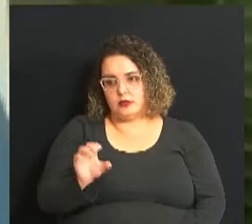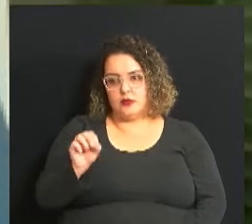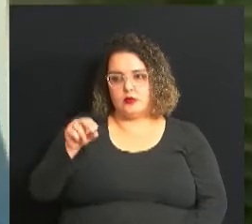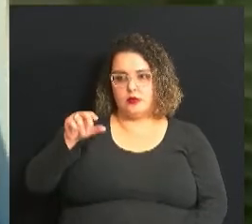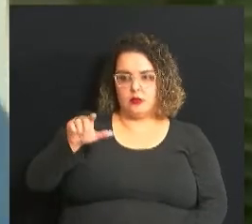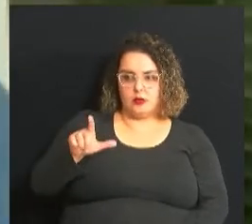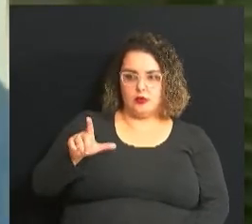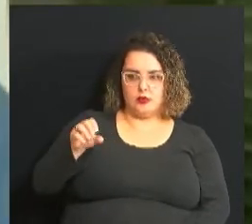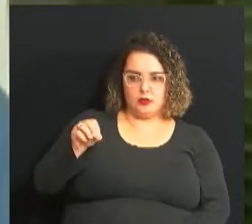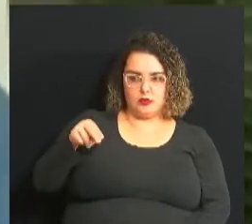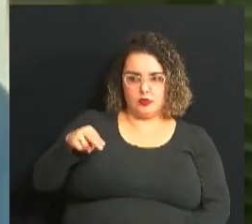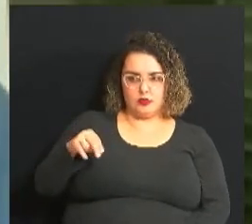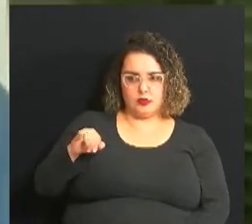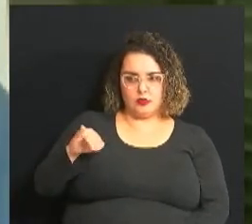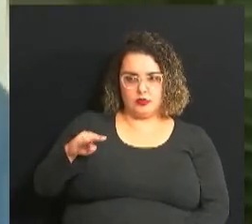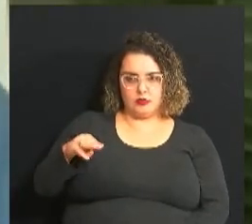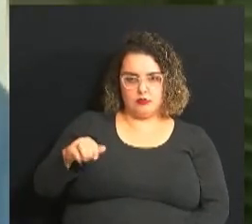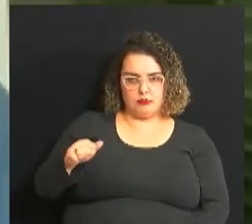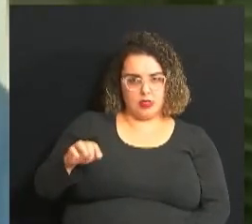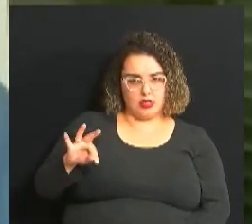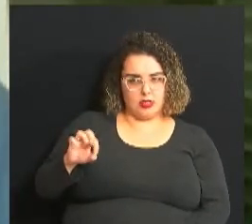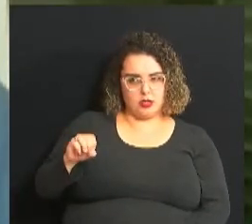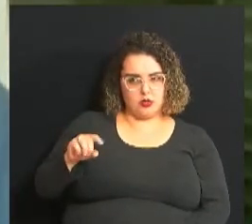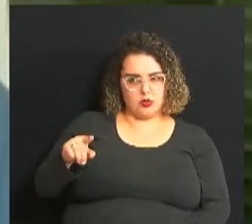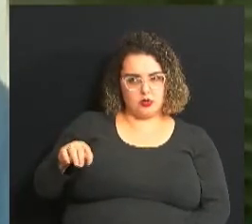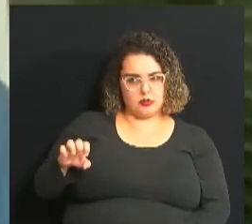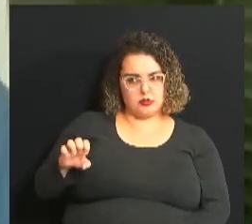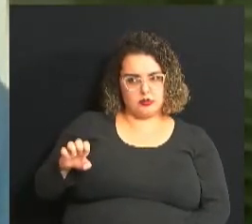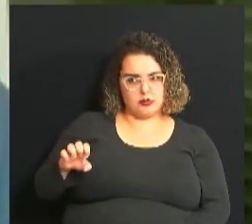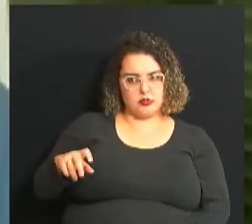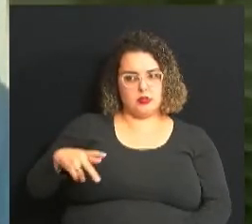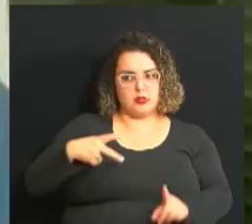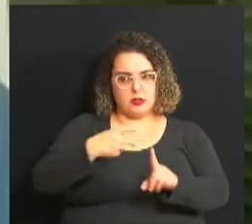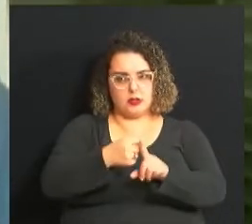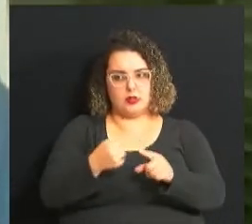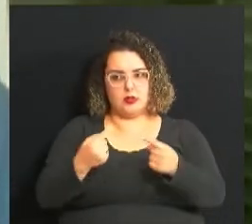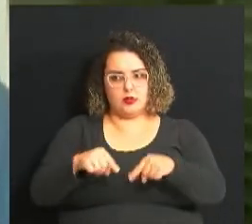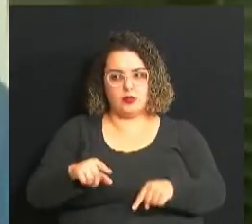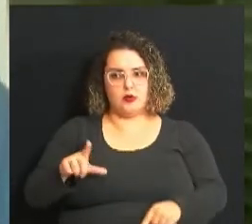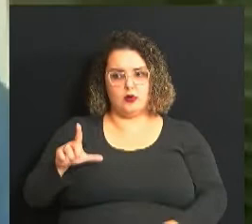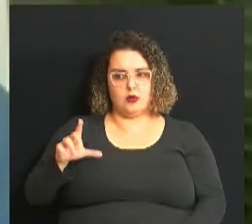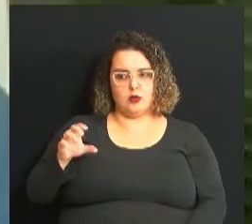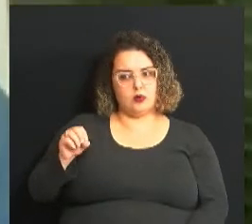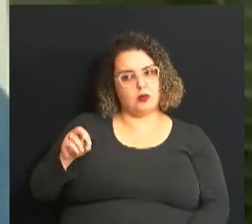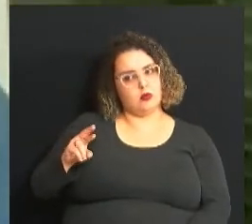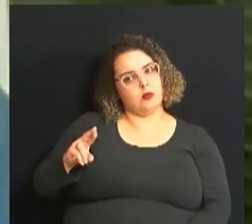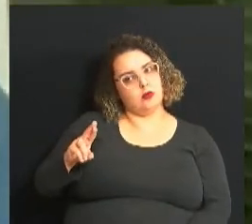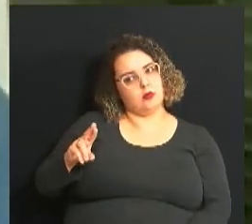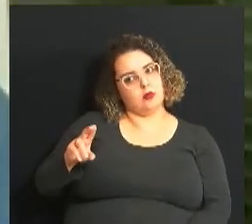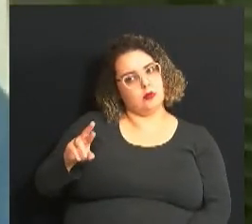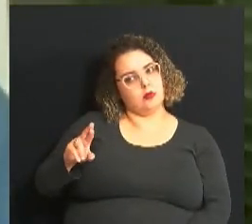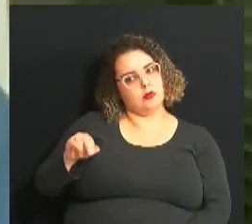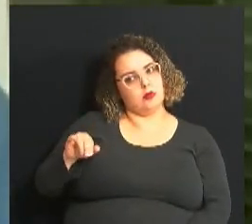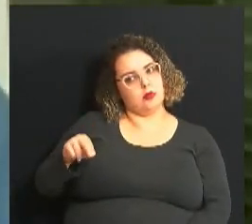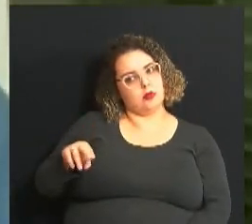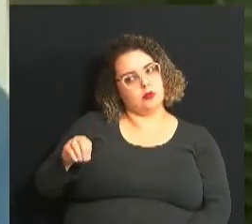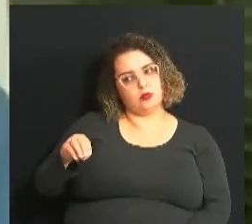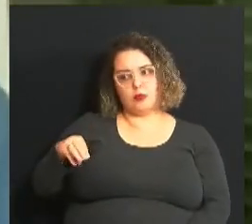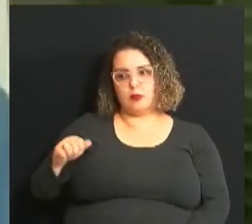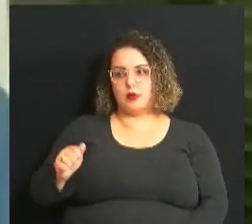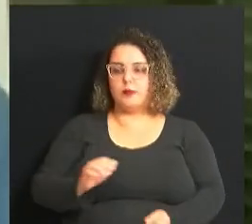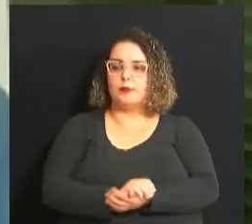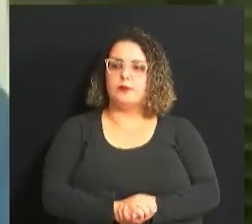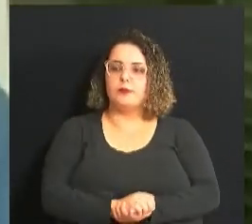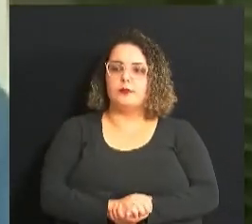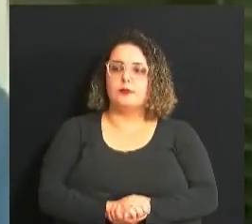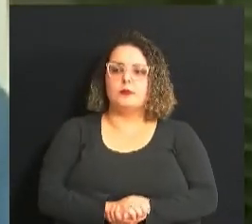que, sim, a vacinação contra a condiloma é uma coisa muito importante e os pediatras